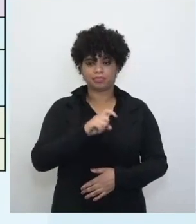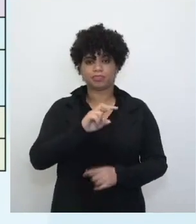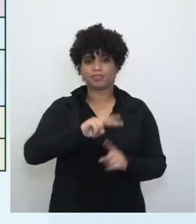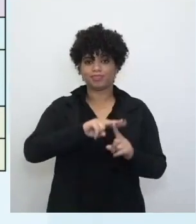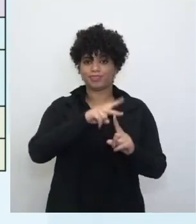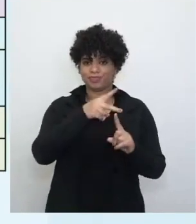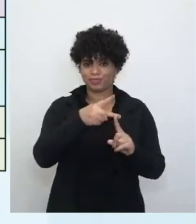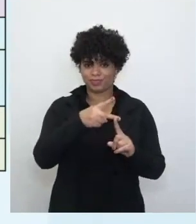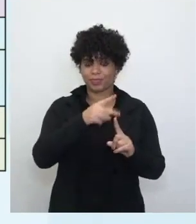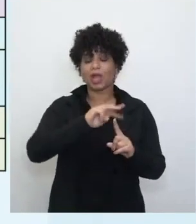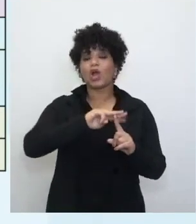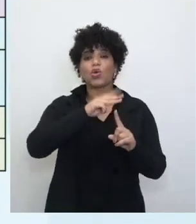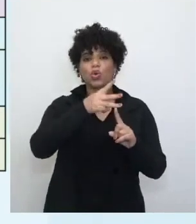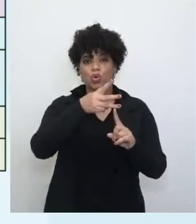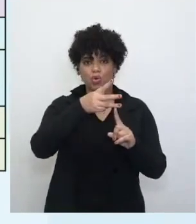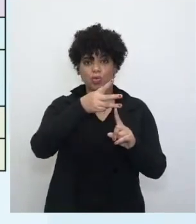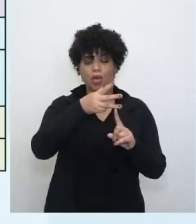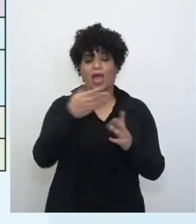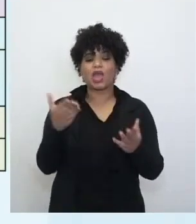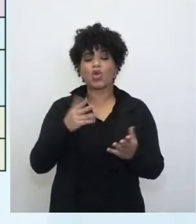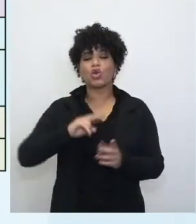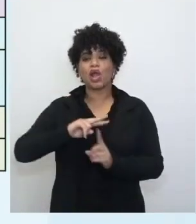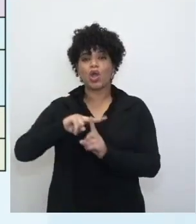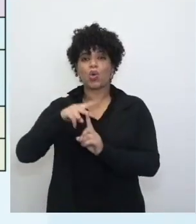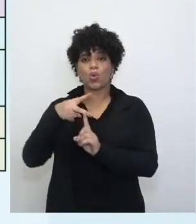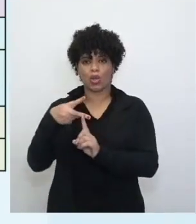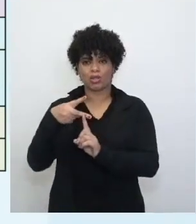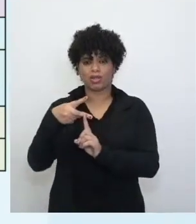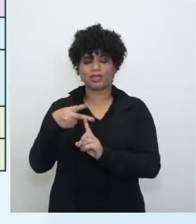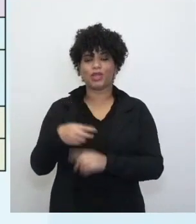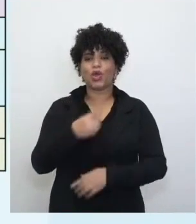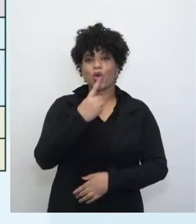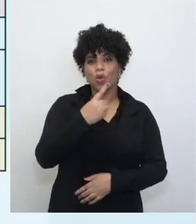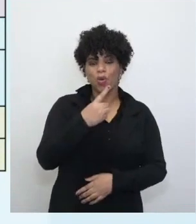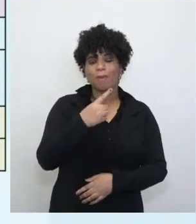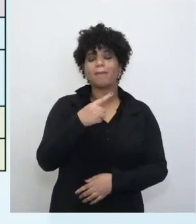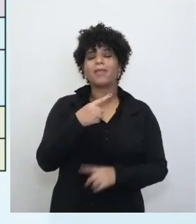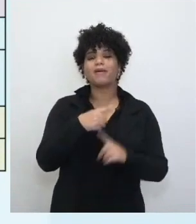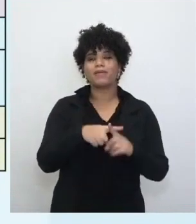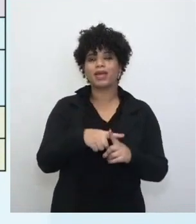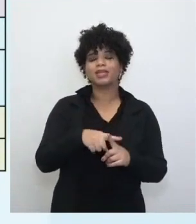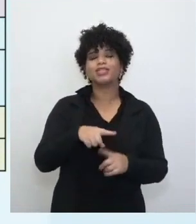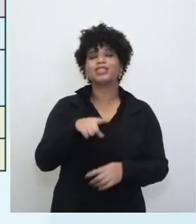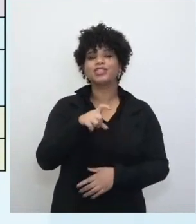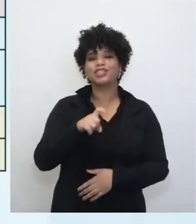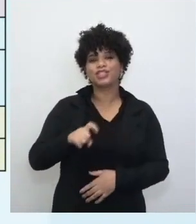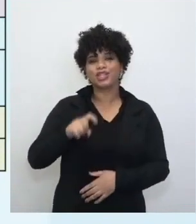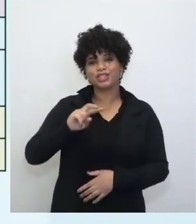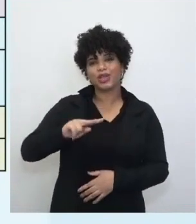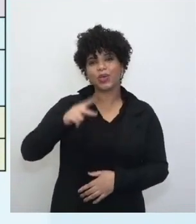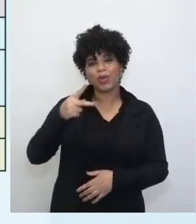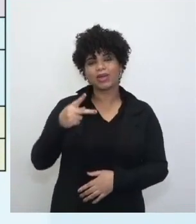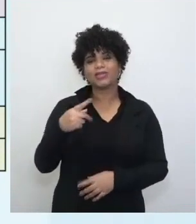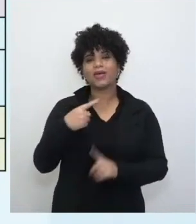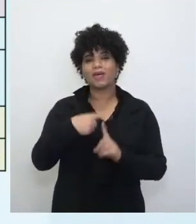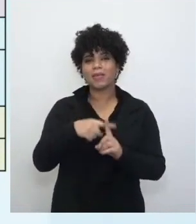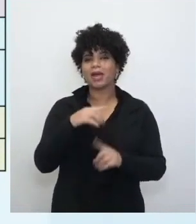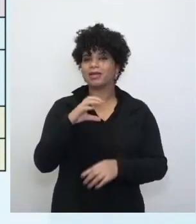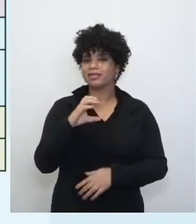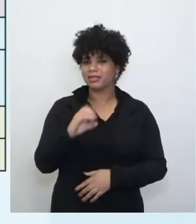Então, esse tem que ser x ao quadrado. Então, eu vou ter 1 vez o x quadrado, mais 0